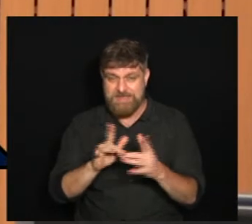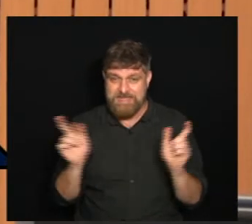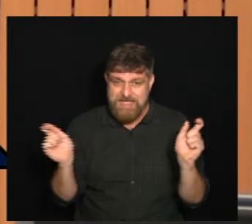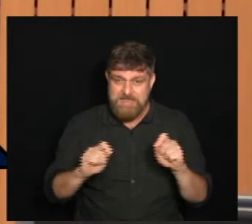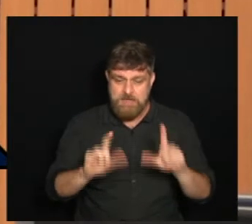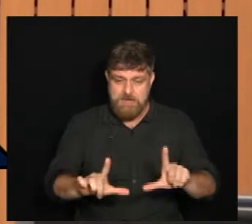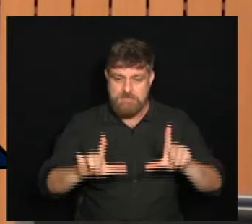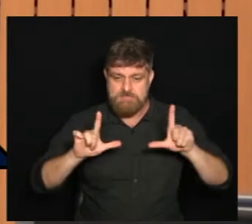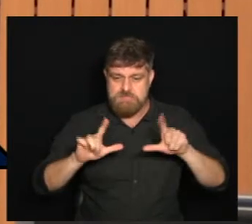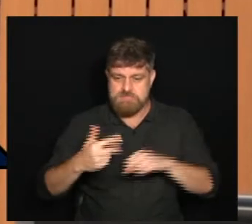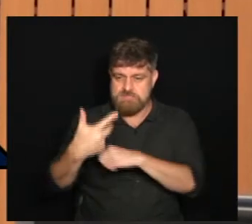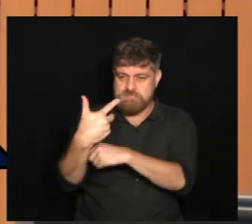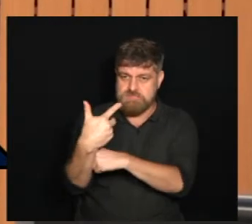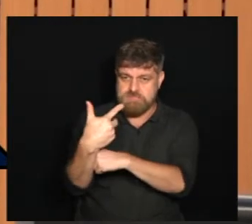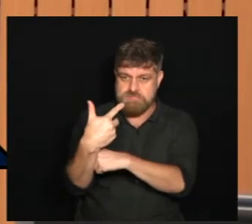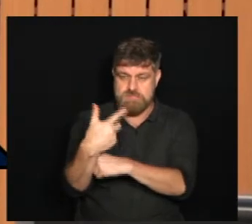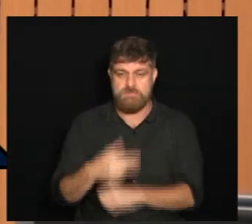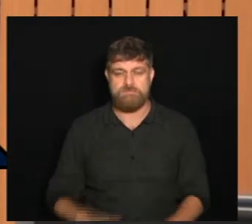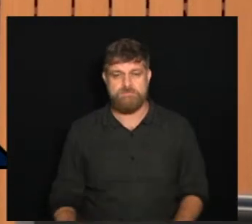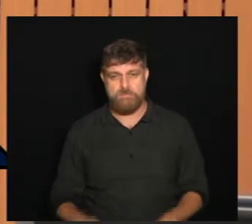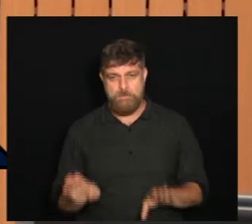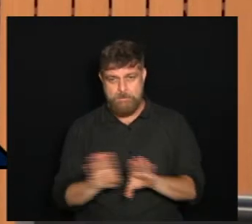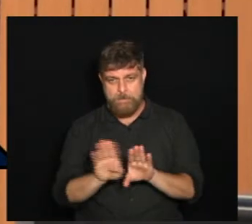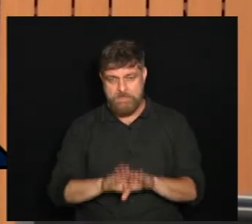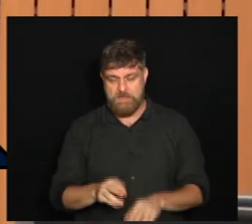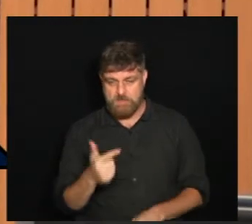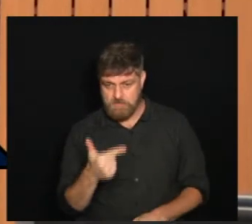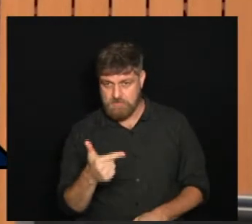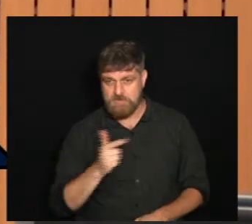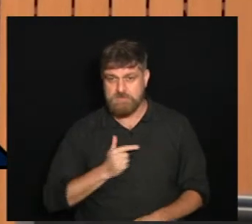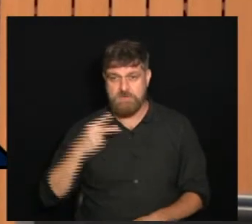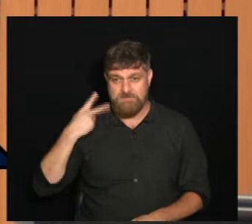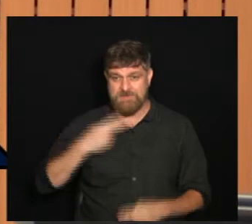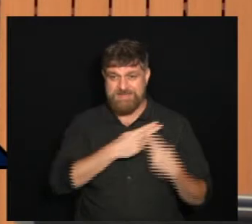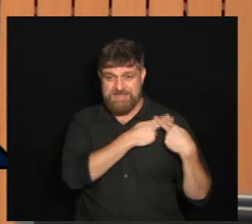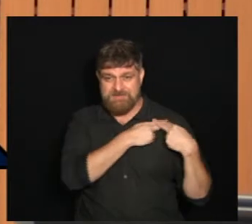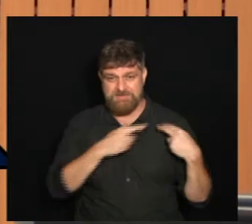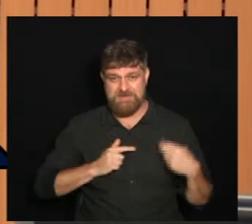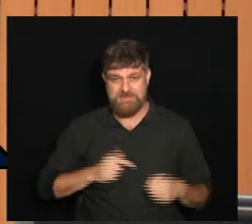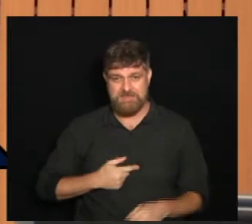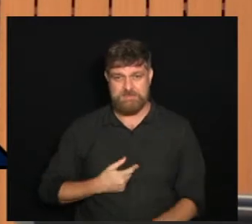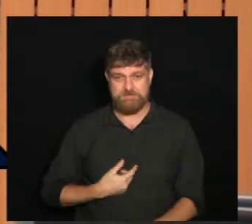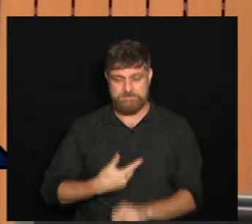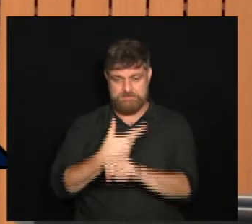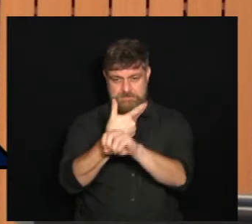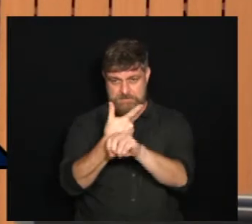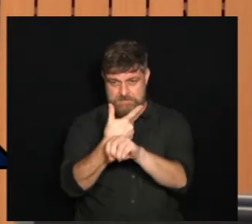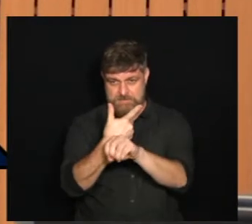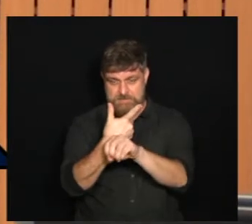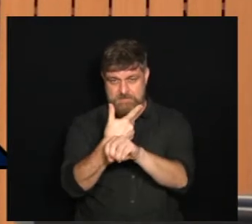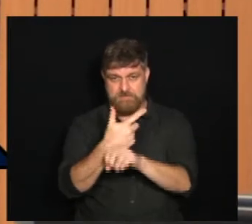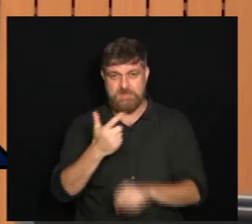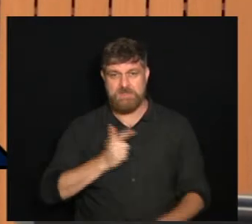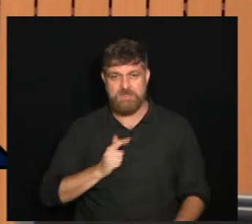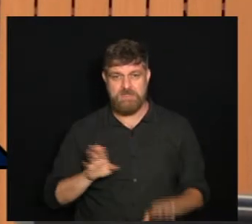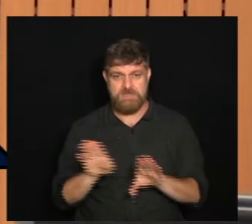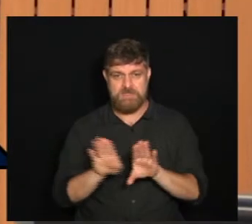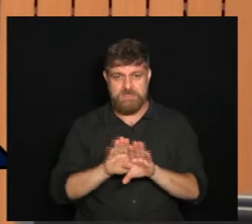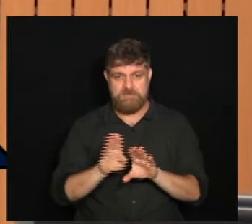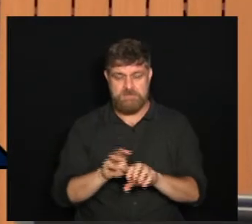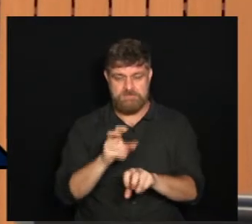para transmissão de vídeo. 2. Providenciar dispositivo com câmera frontal habilitada e